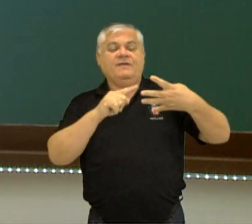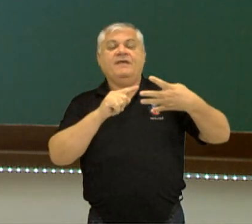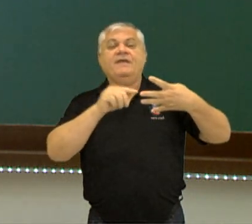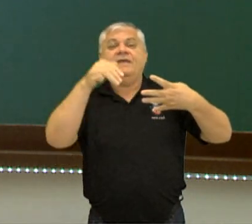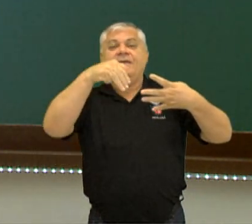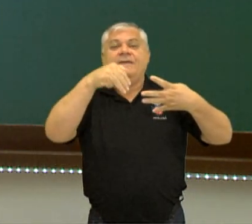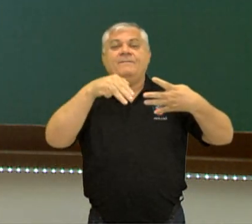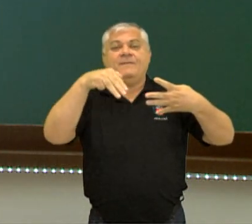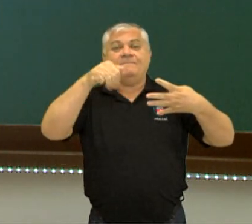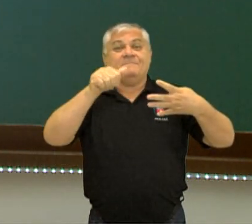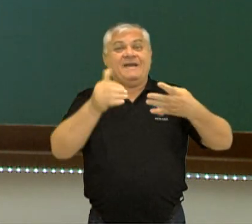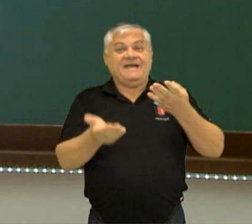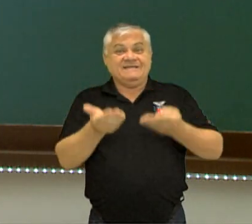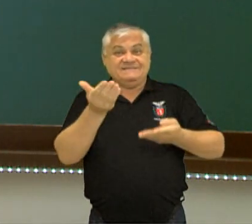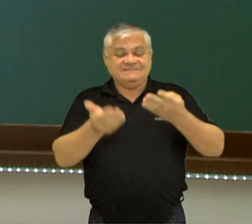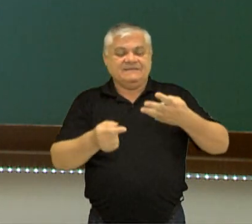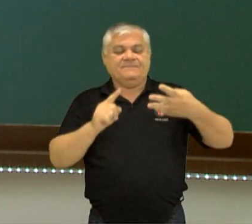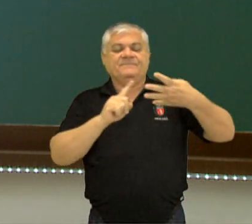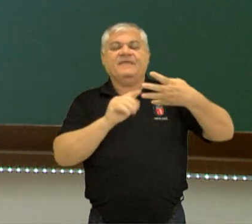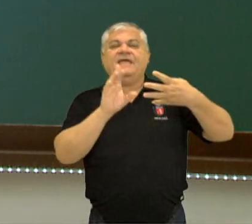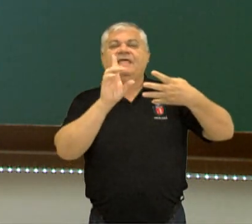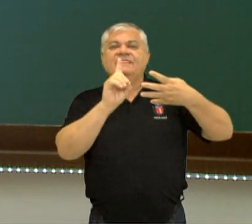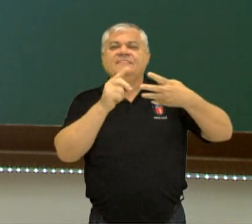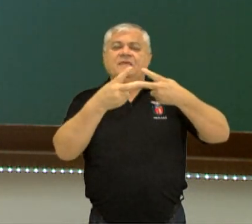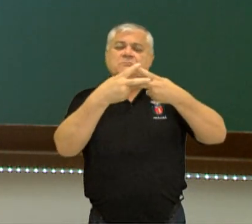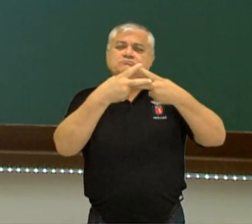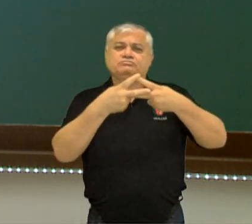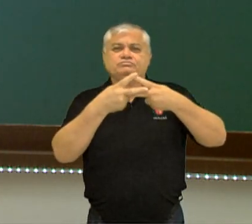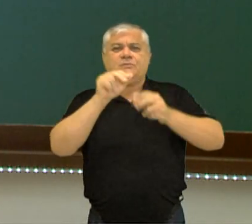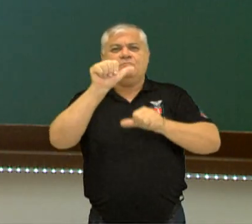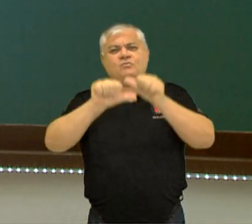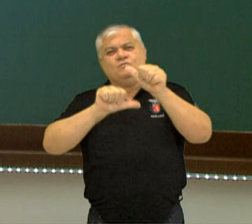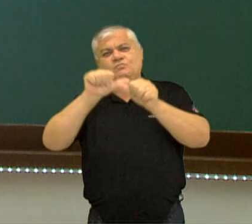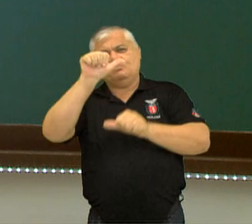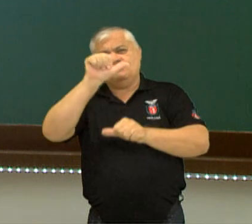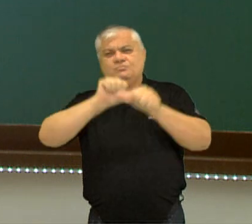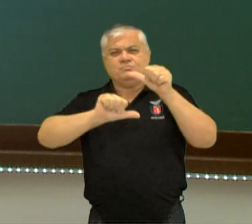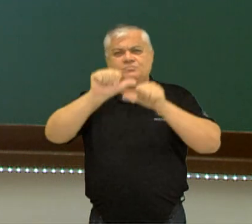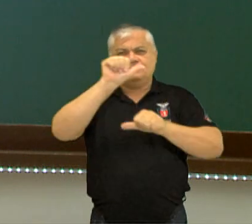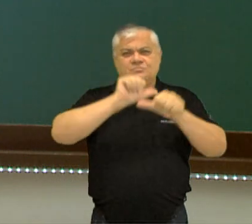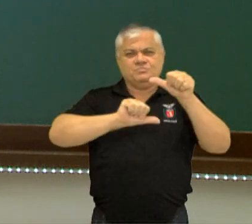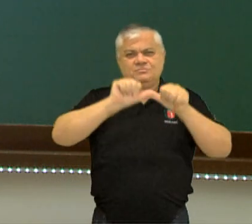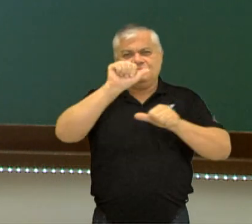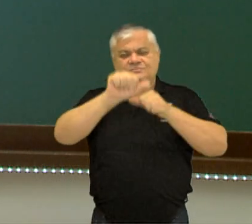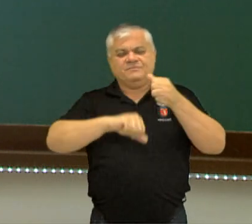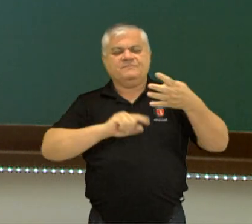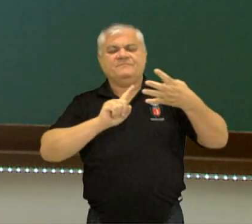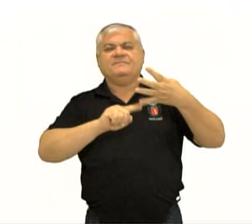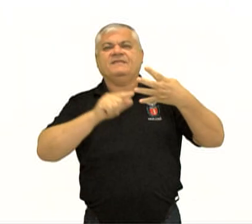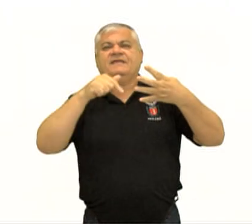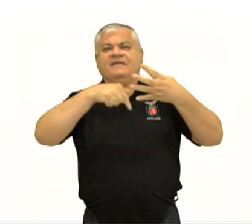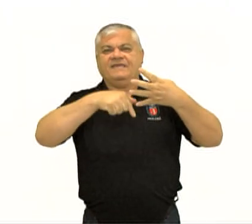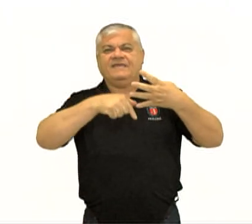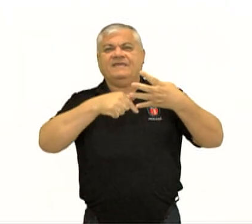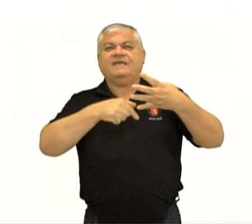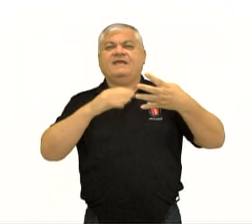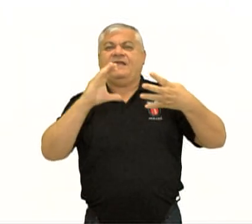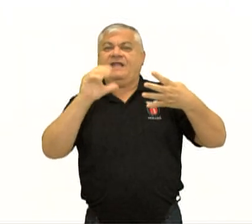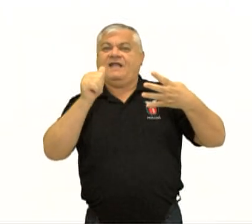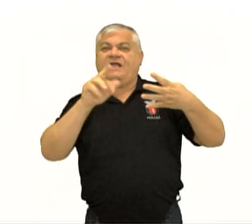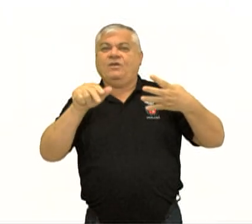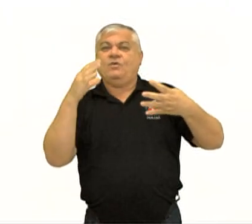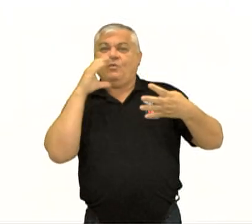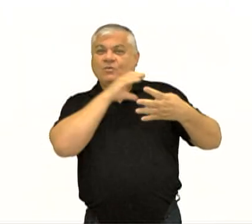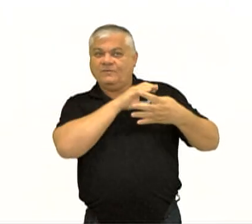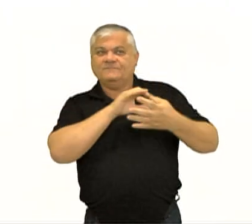M é a massa, o ΔT, variação de temperatura. E, é claro, o que é o calor. Beleza? Não